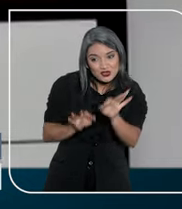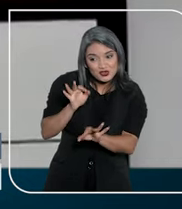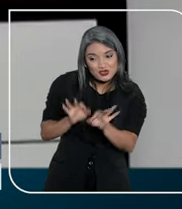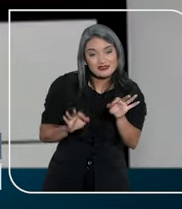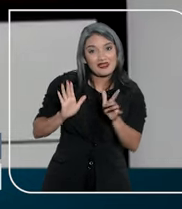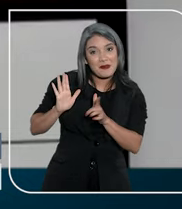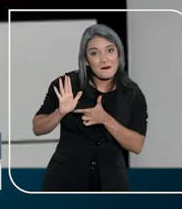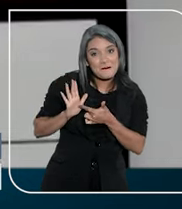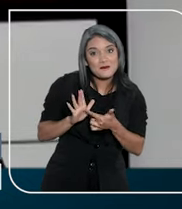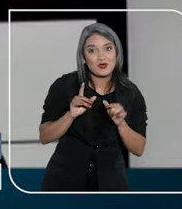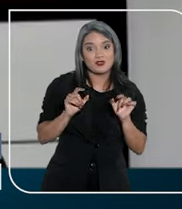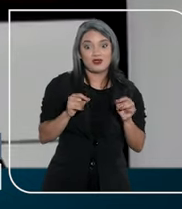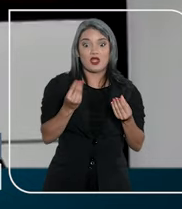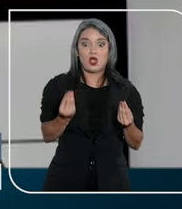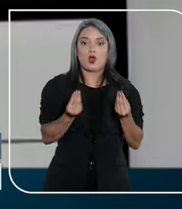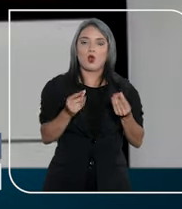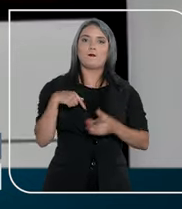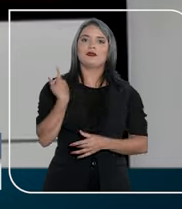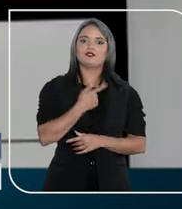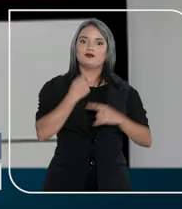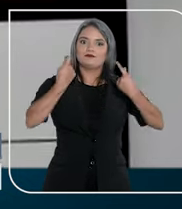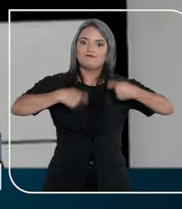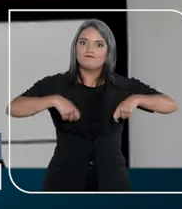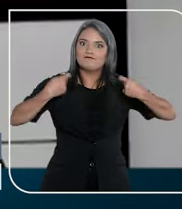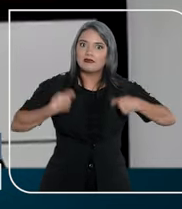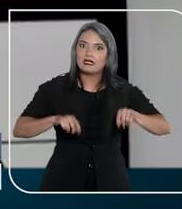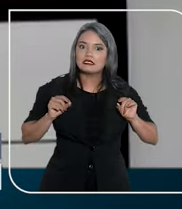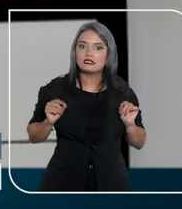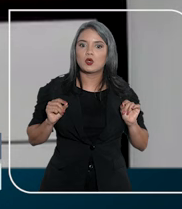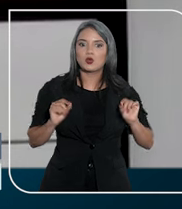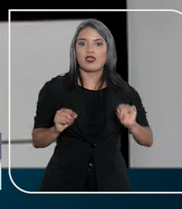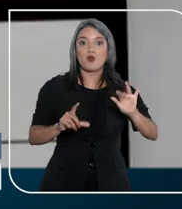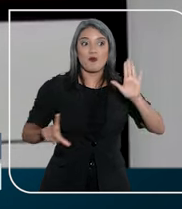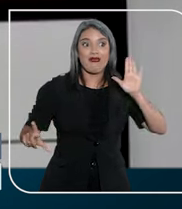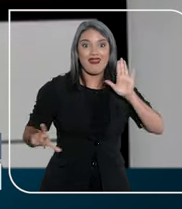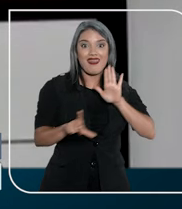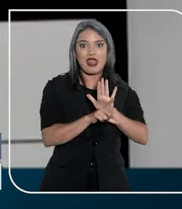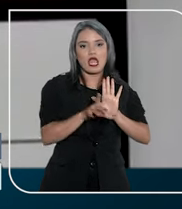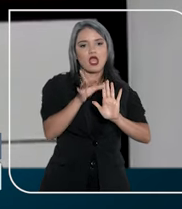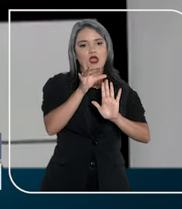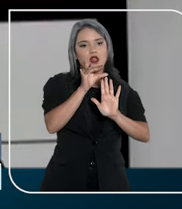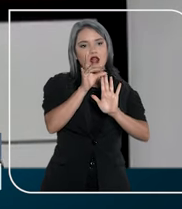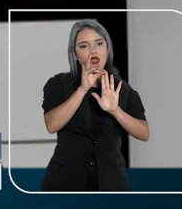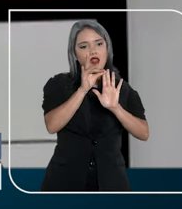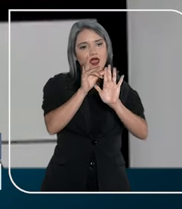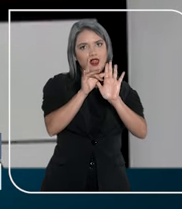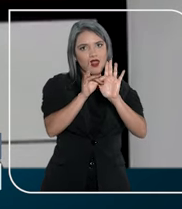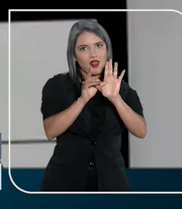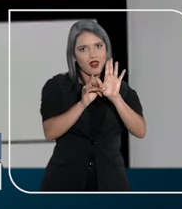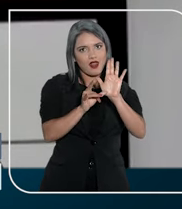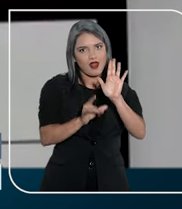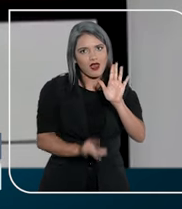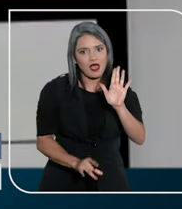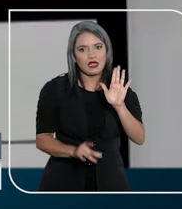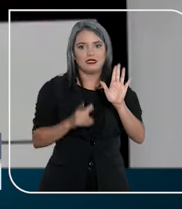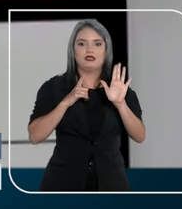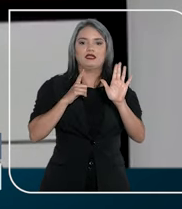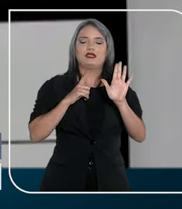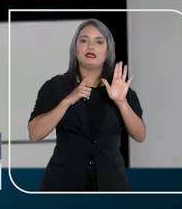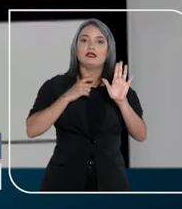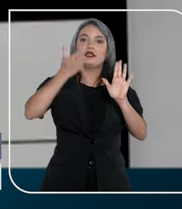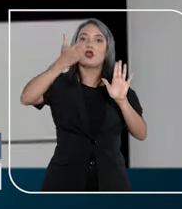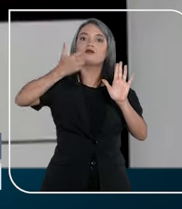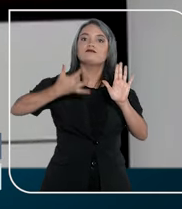demonstram o quanto nós precisamos, professor Fábio, de uma legislação que traga